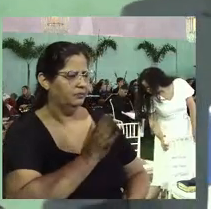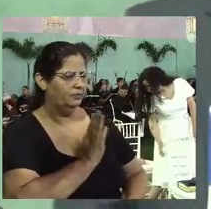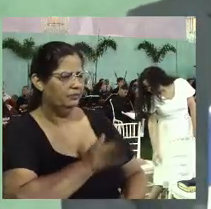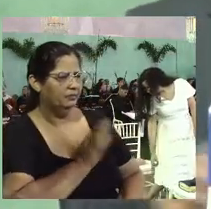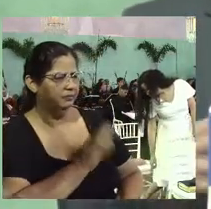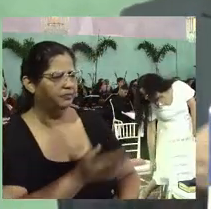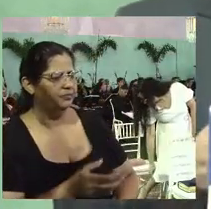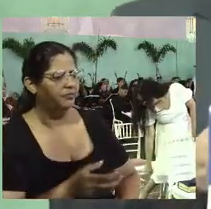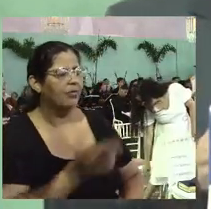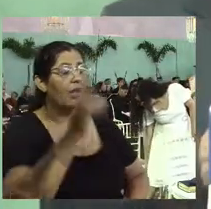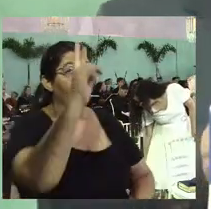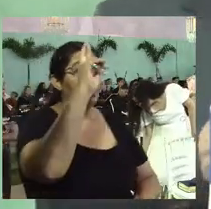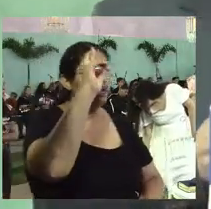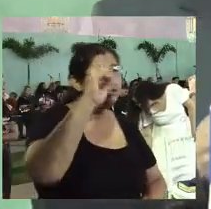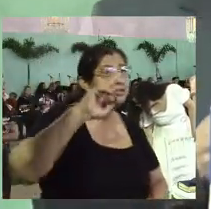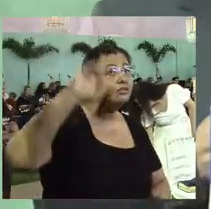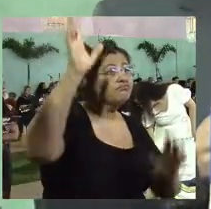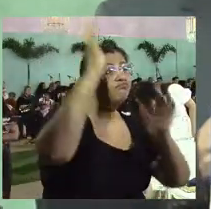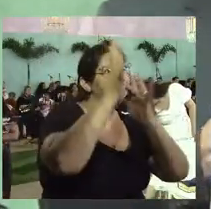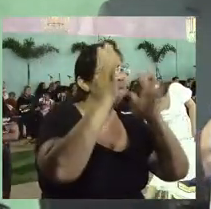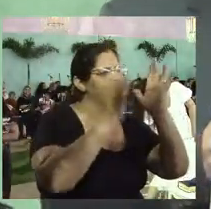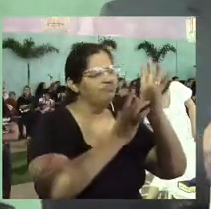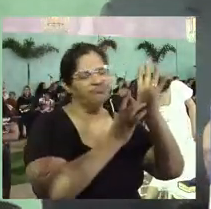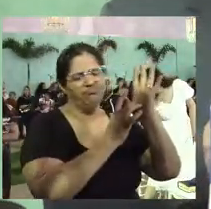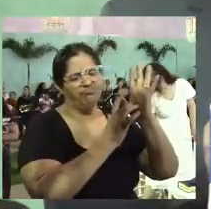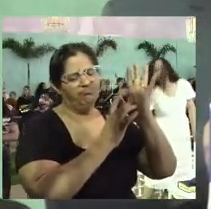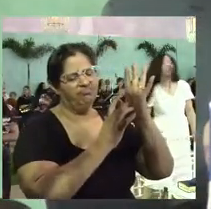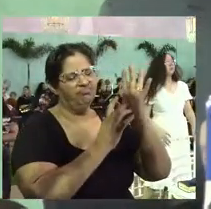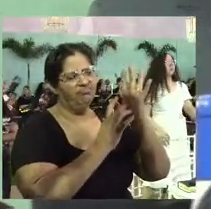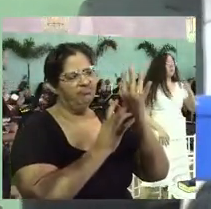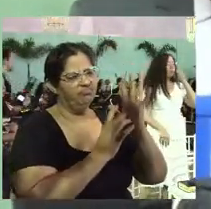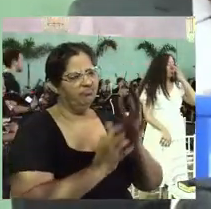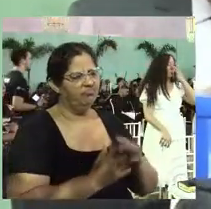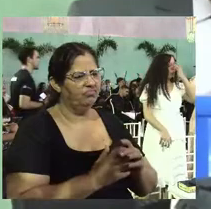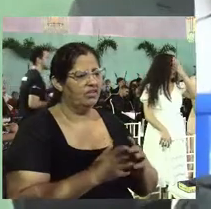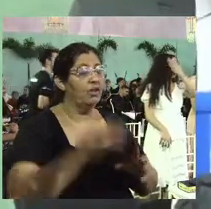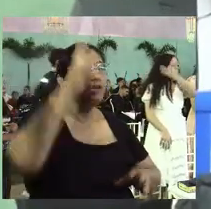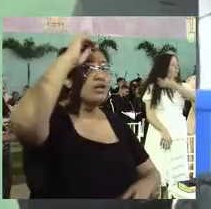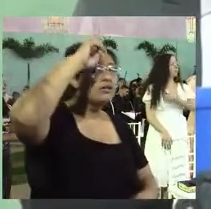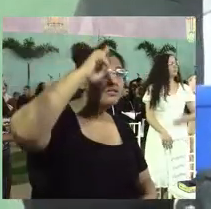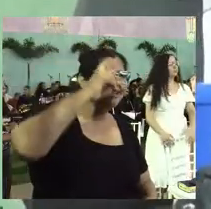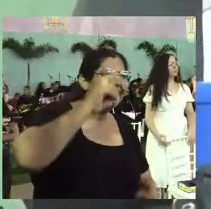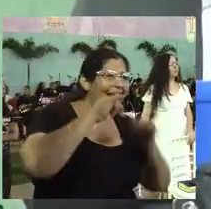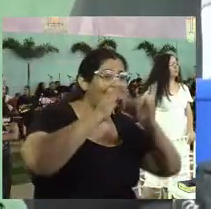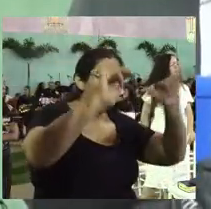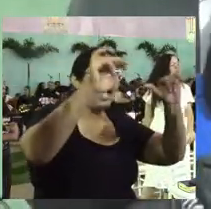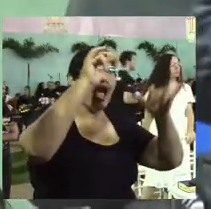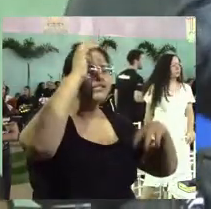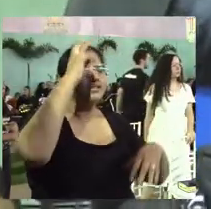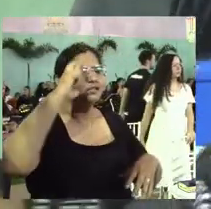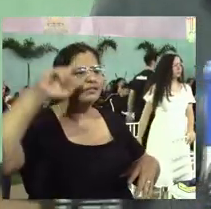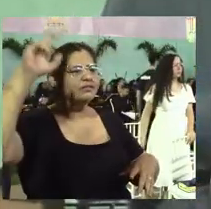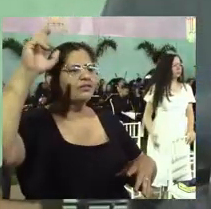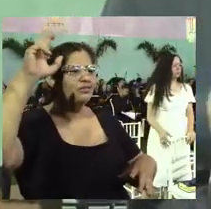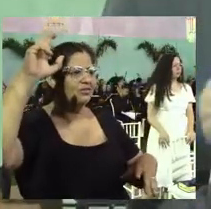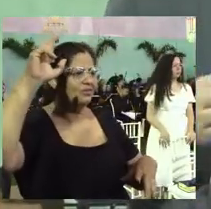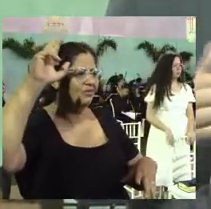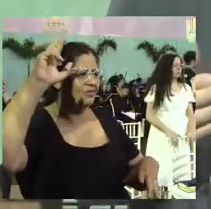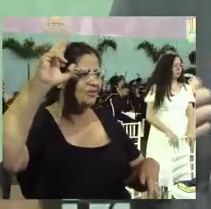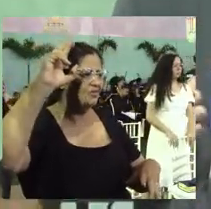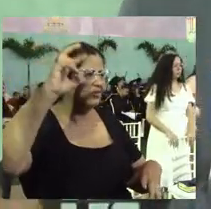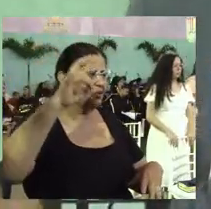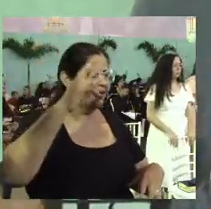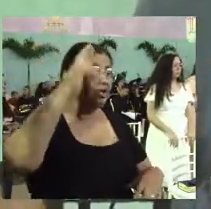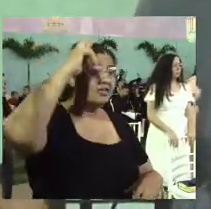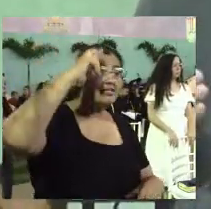favor diga assim Senhor Jesus não quero gritando Senhor Jesus o coral mais lindo